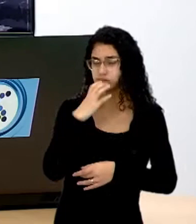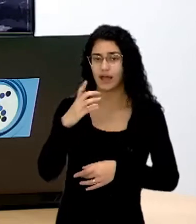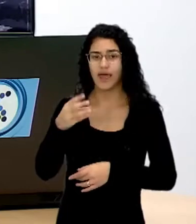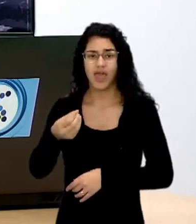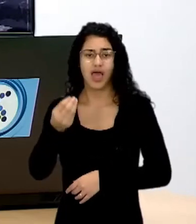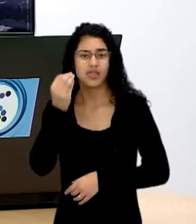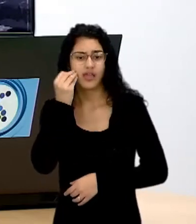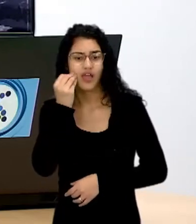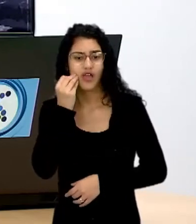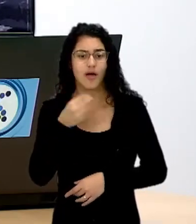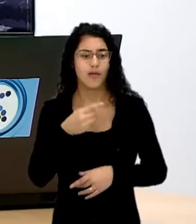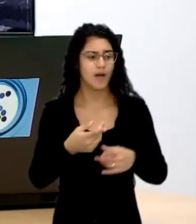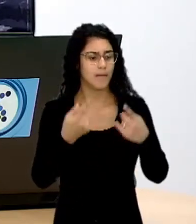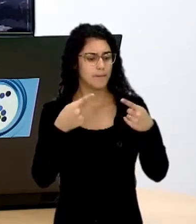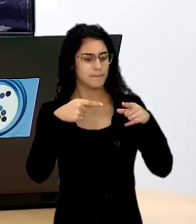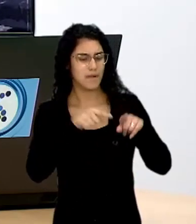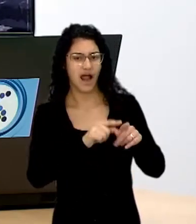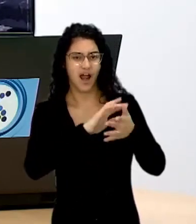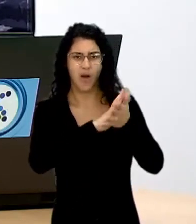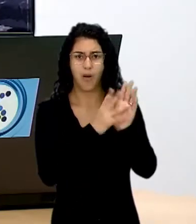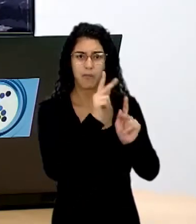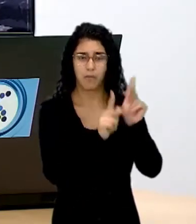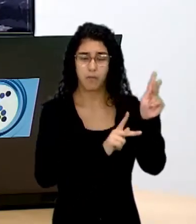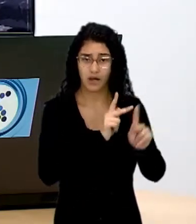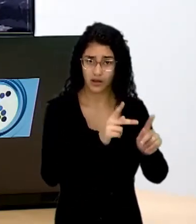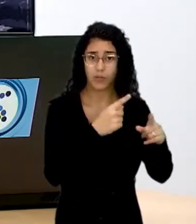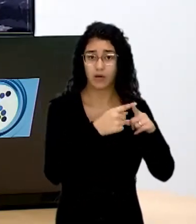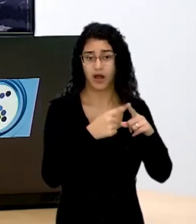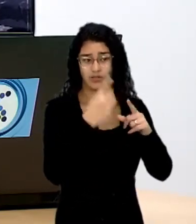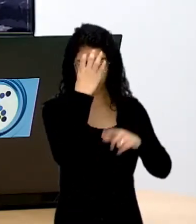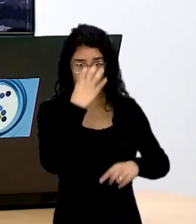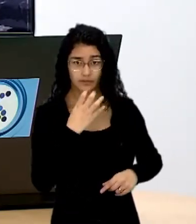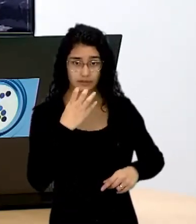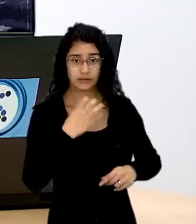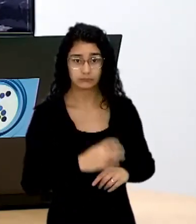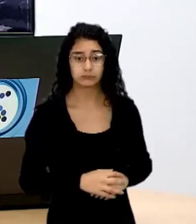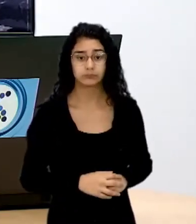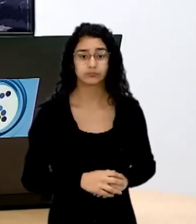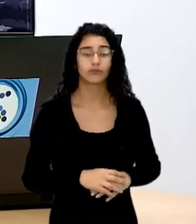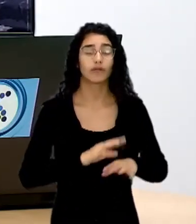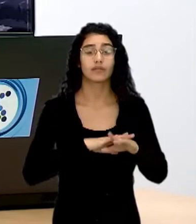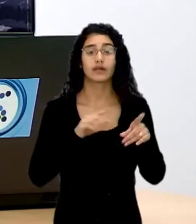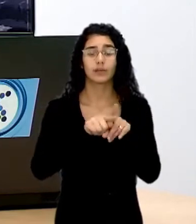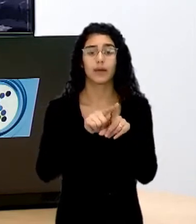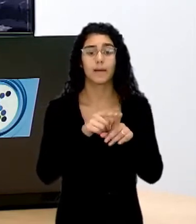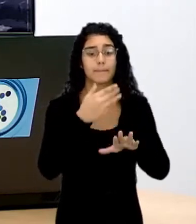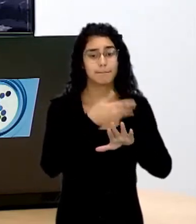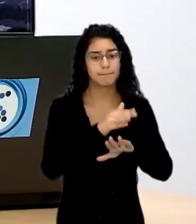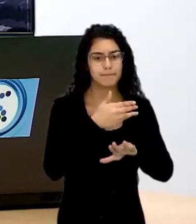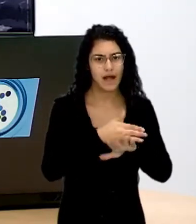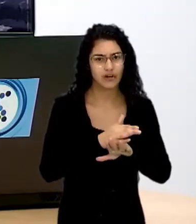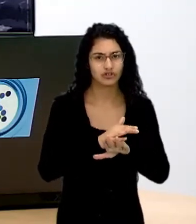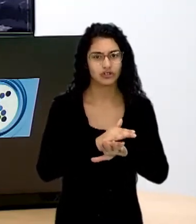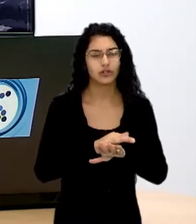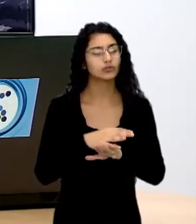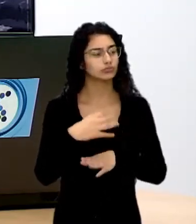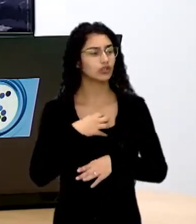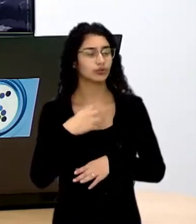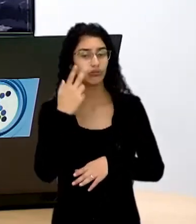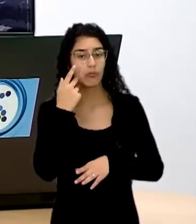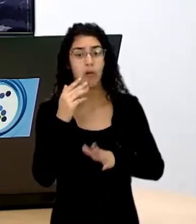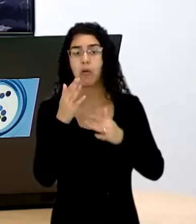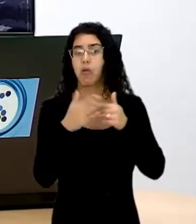tentativa de punir essa população por isso, eles acabaram tornando essa prática sistematizada.